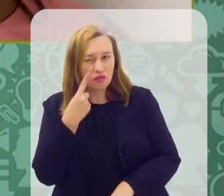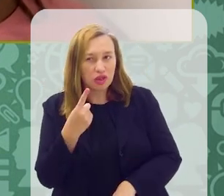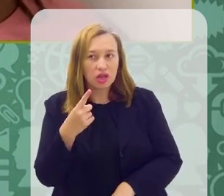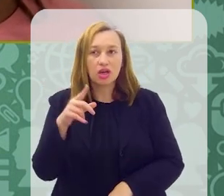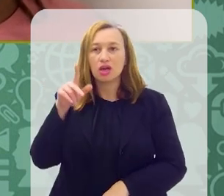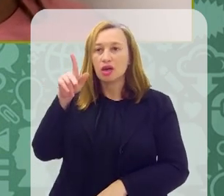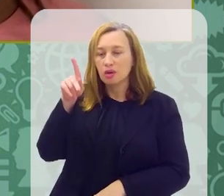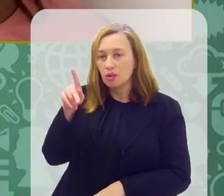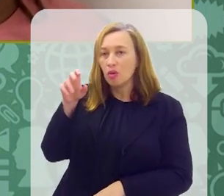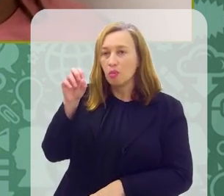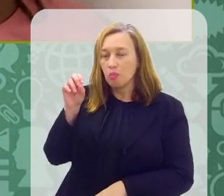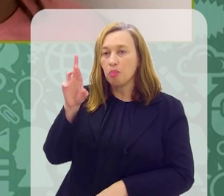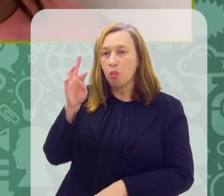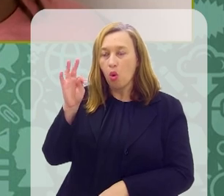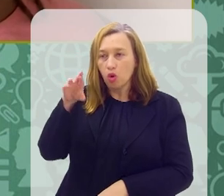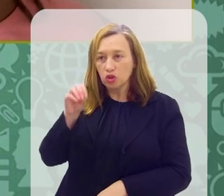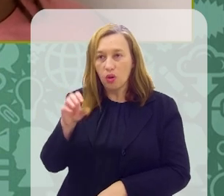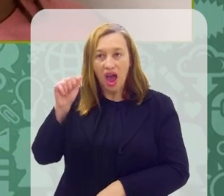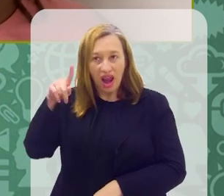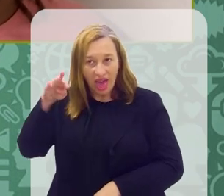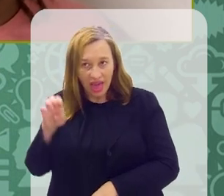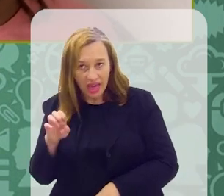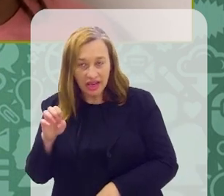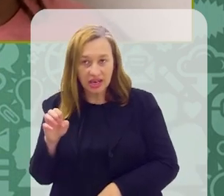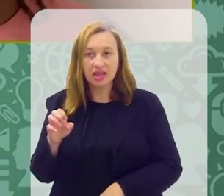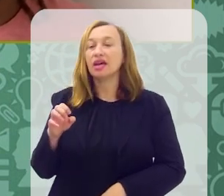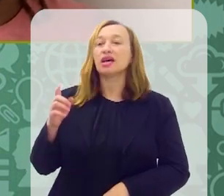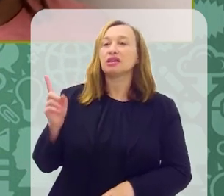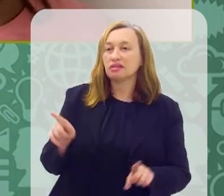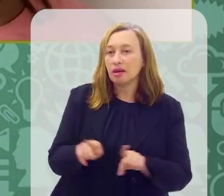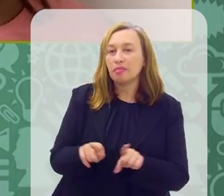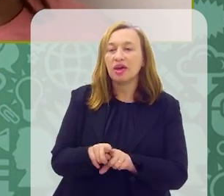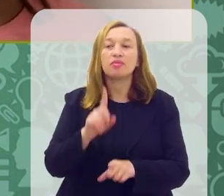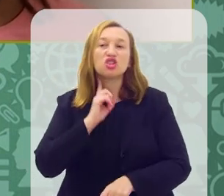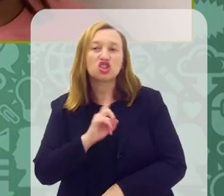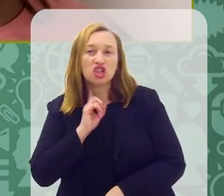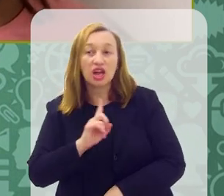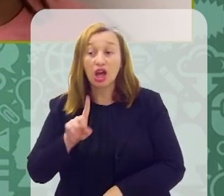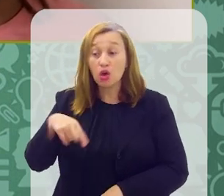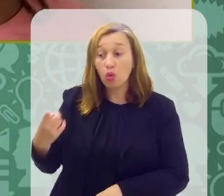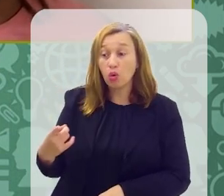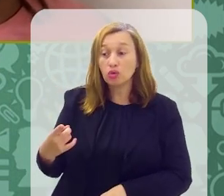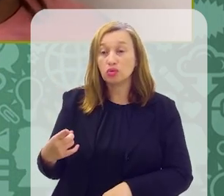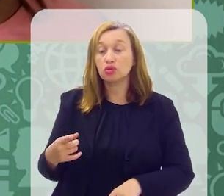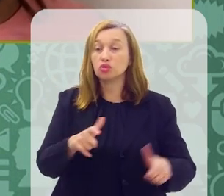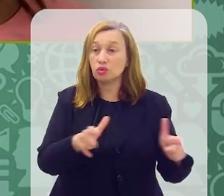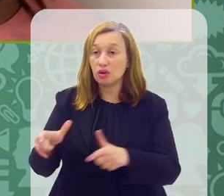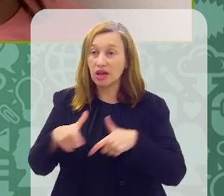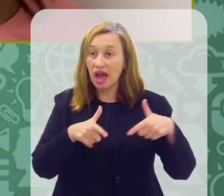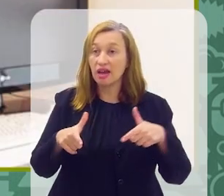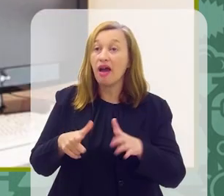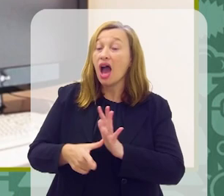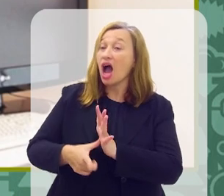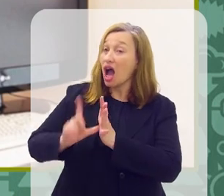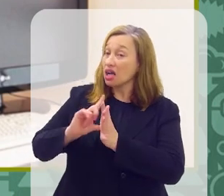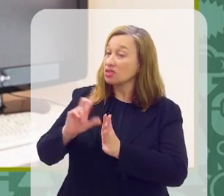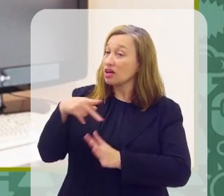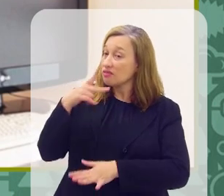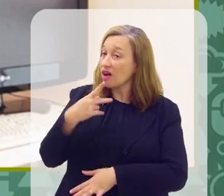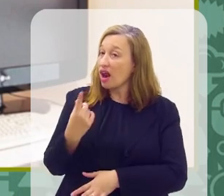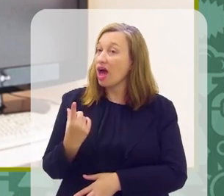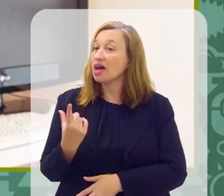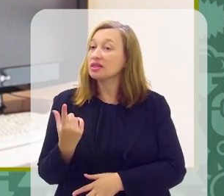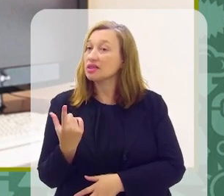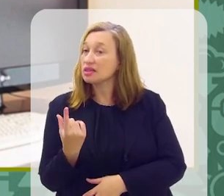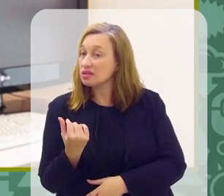tema, mas eu já te vi em Porto Alegre, Minas Gerais, Portugal, Moçambique, Angola. Depois eu vou chegar lá, porque eu antes quero falar sobre